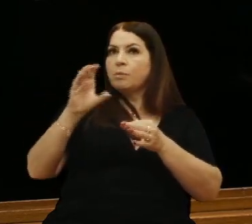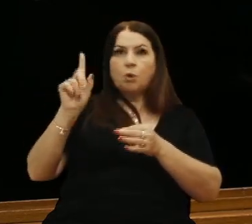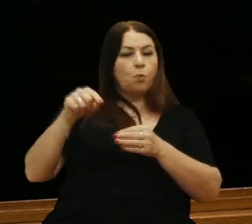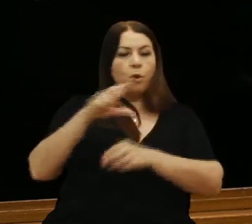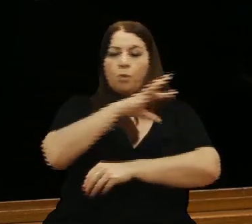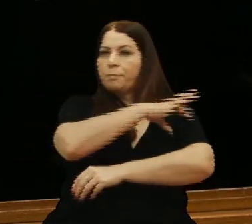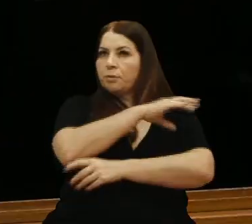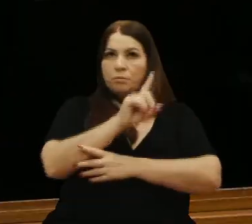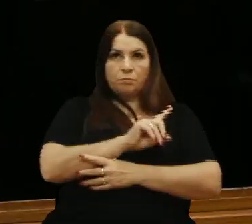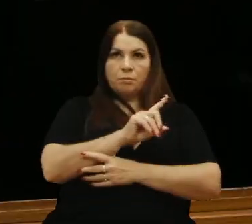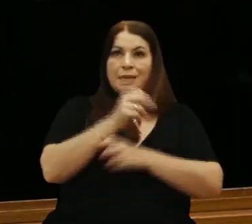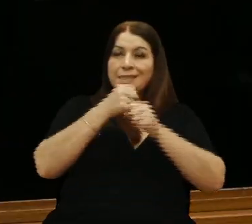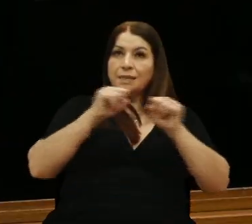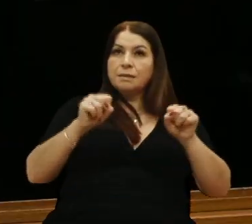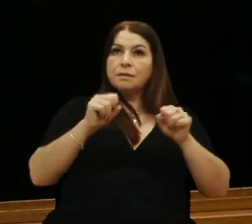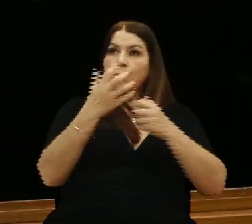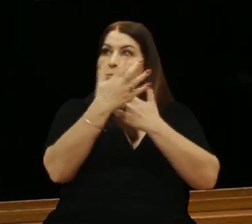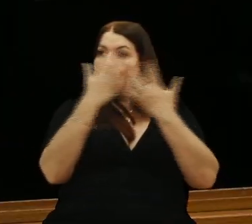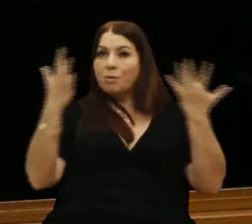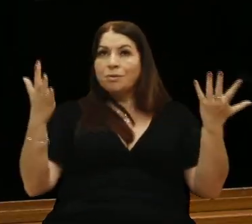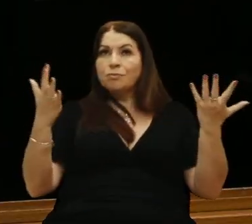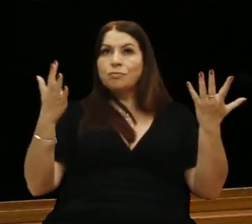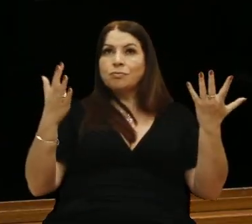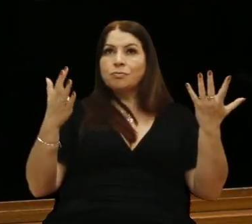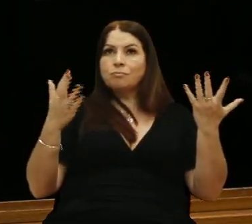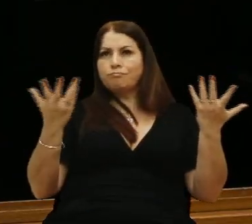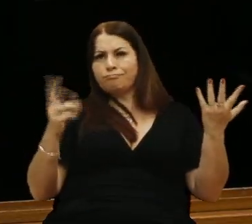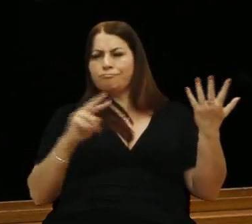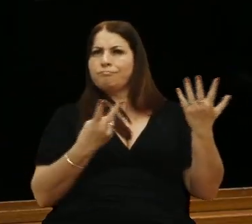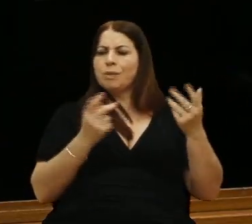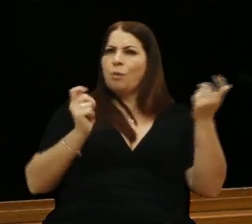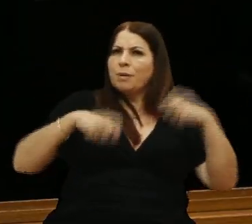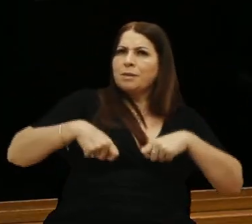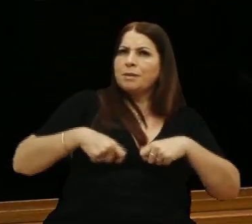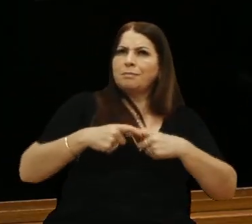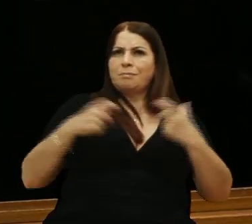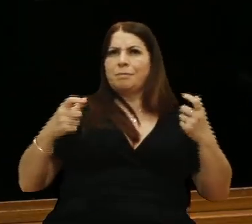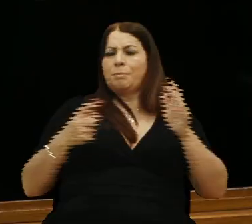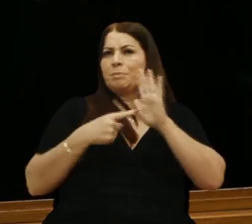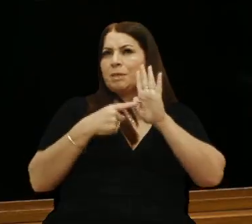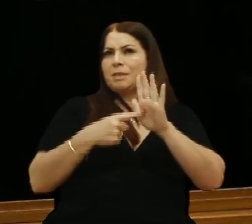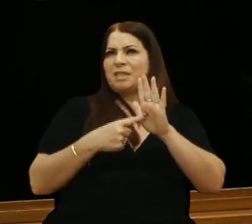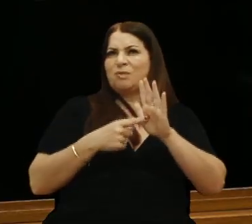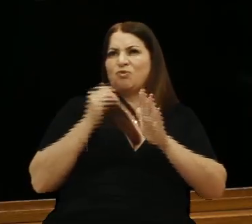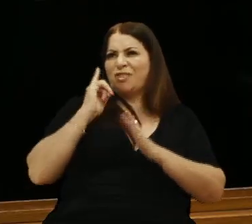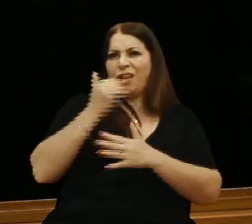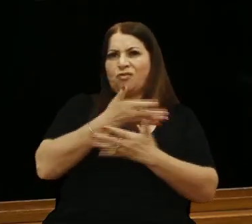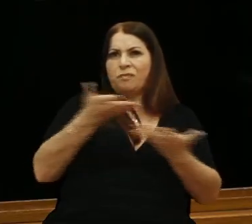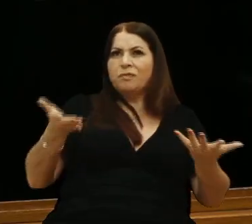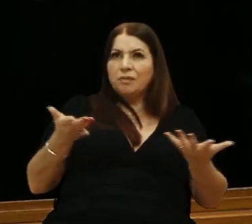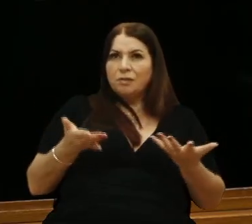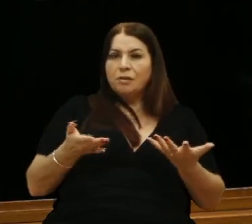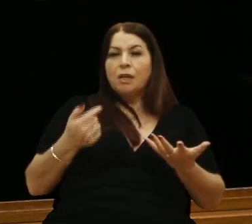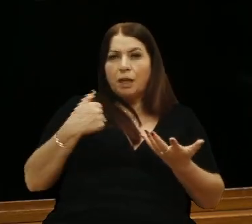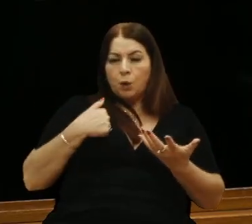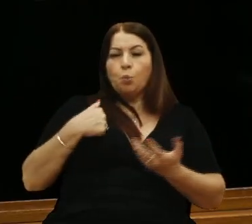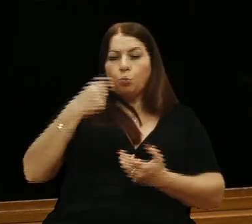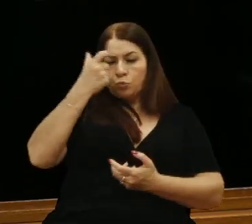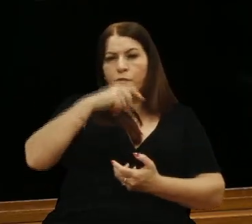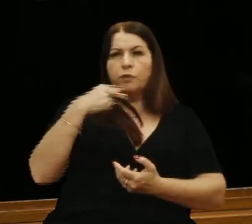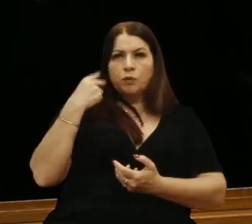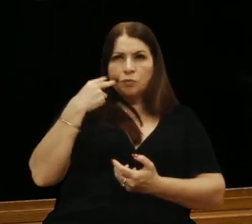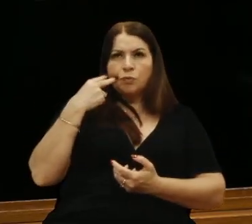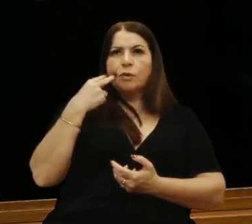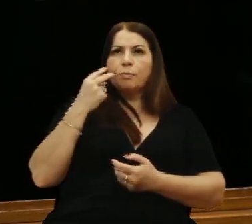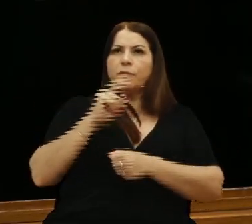capitão Ramon, é a Secretaria do Meio Ambiente. É uma usurpação de competência tamanha para apresentação de narrativa, presidente. Eu sou vereador, estou aqui